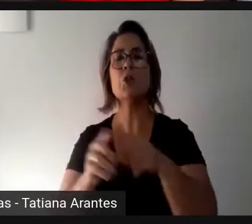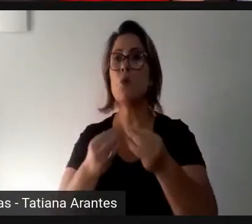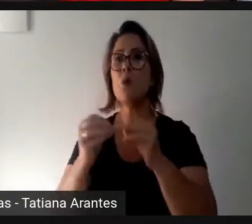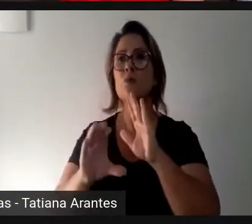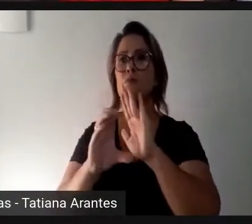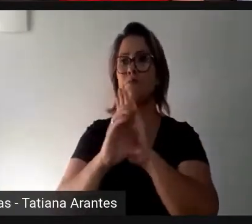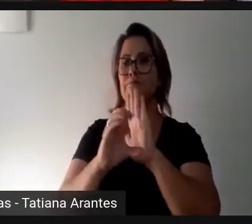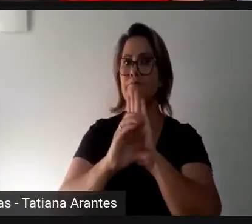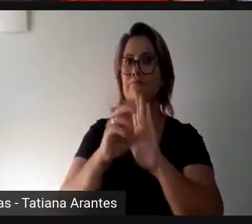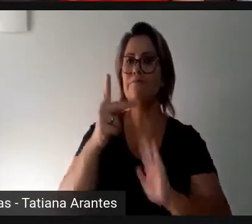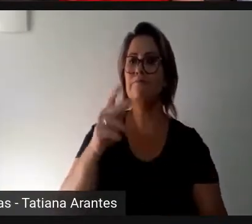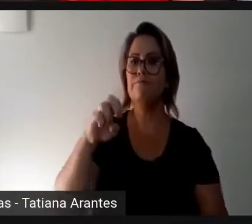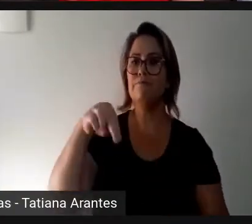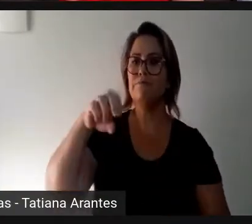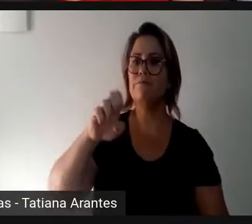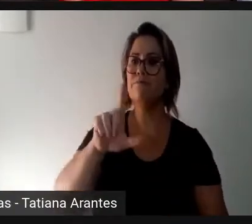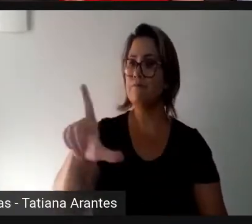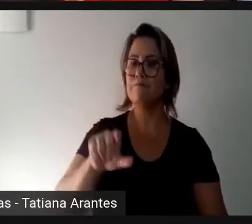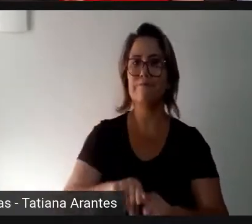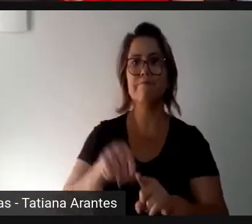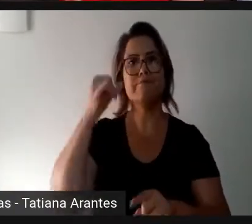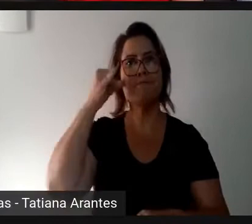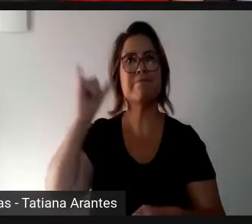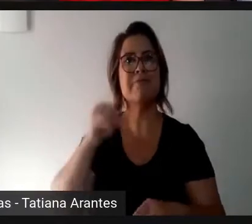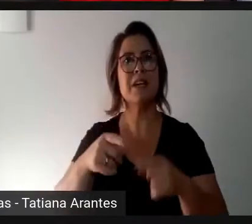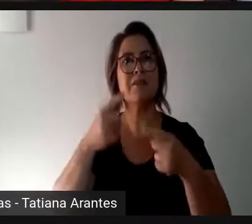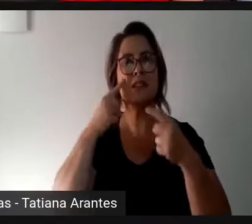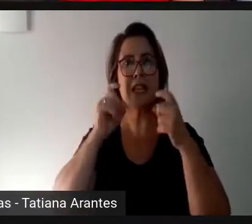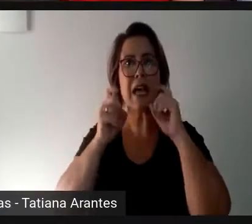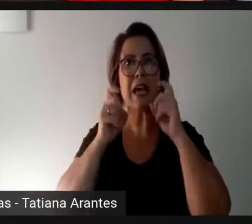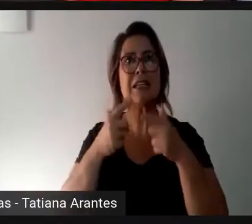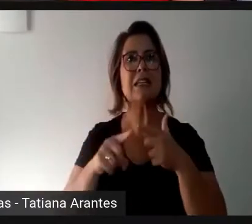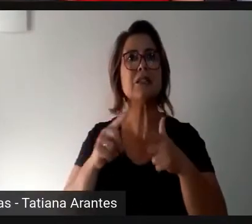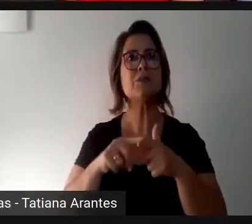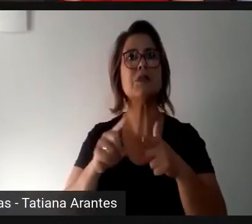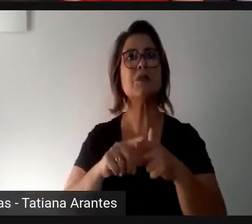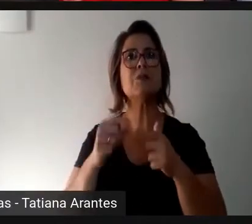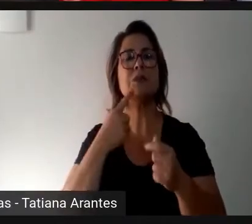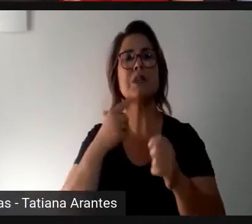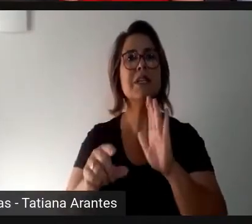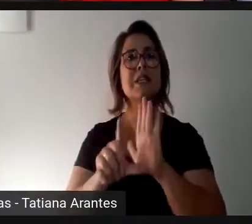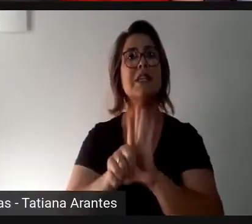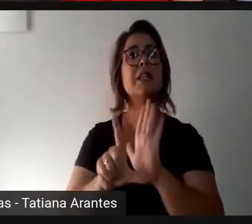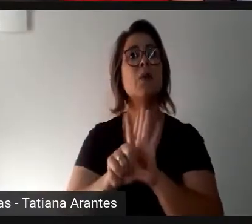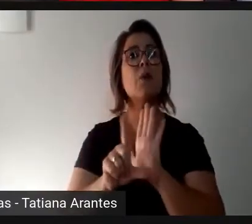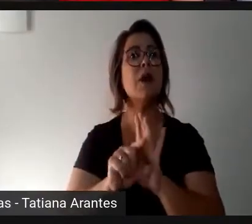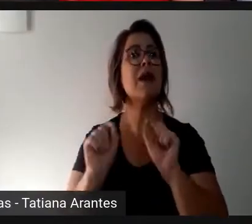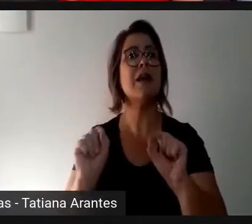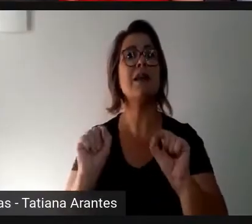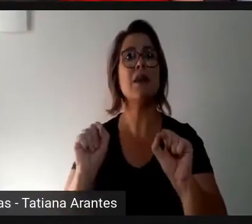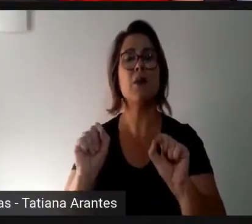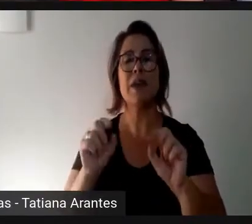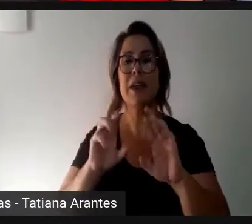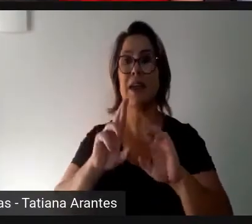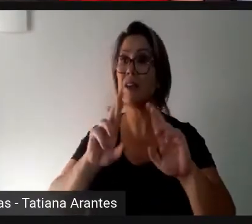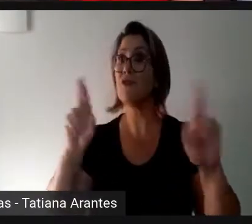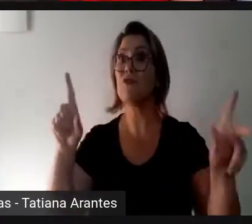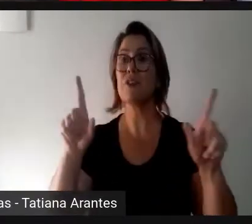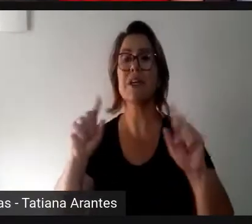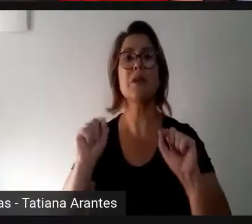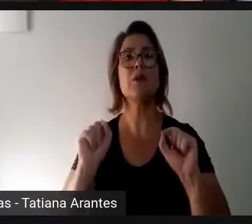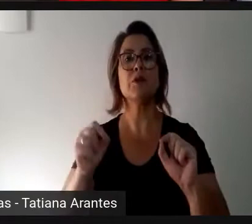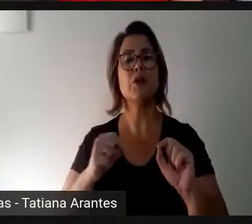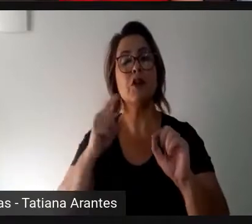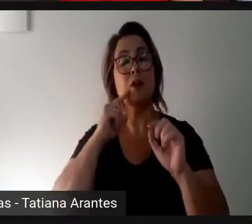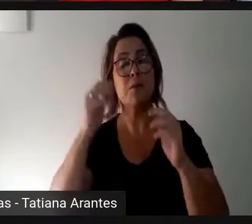prevê os crimes contra a administração pública. Então, do que a lei anticorrupção inova? Por que ela é diferente? Por que com o arcabouço jurídico